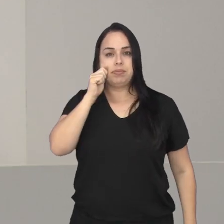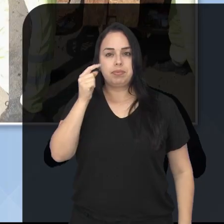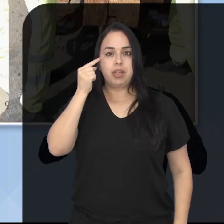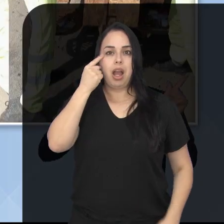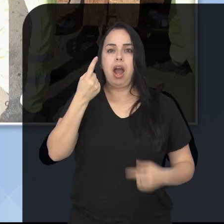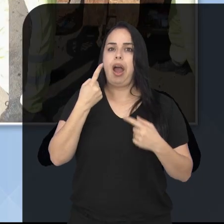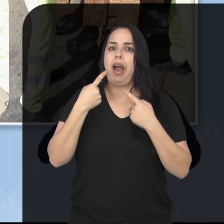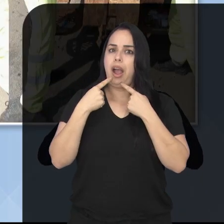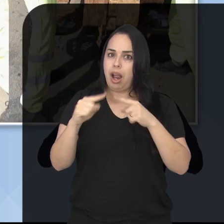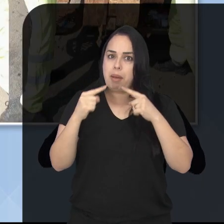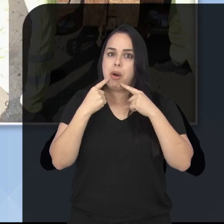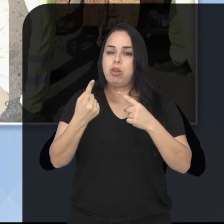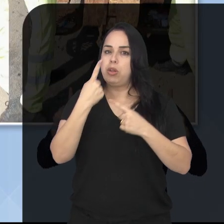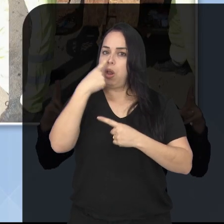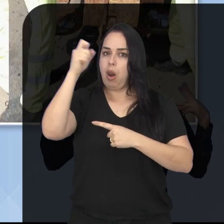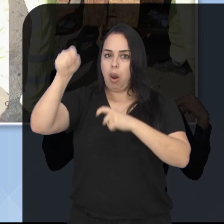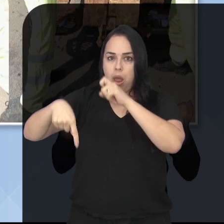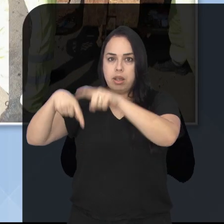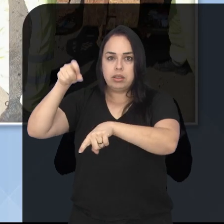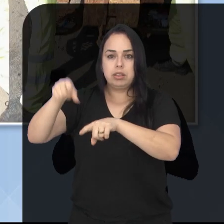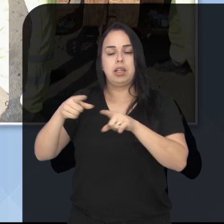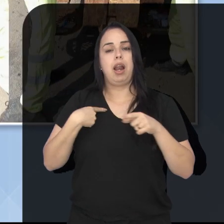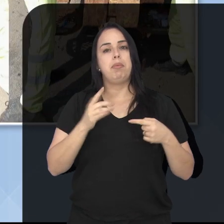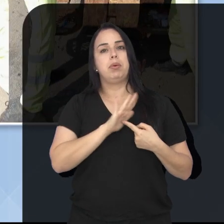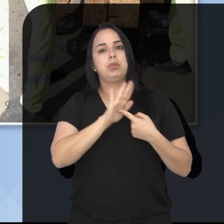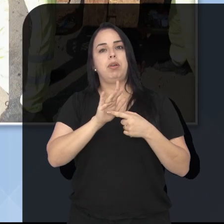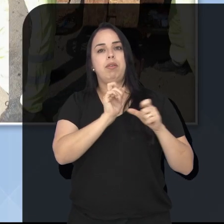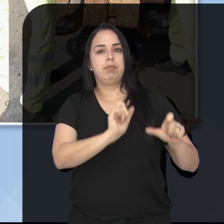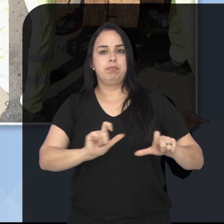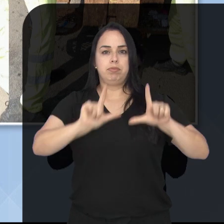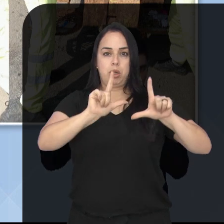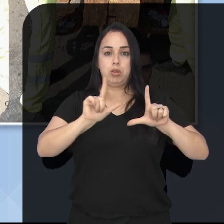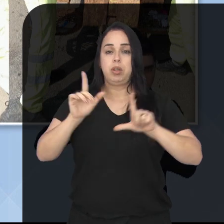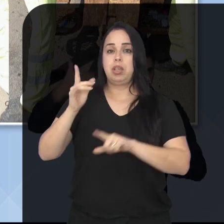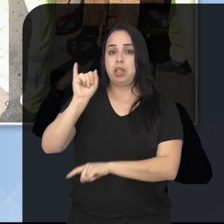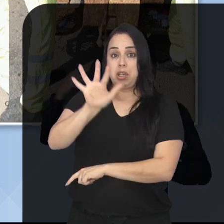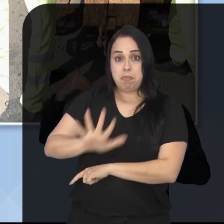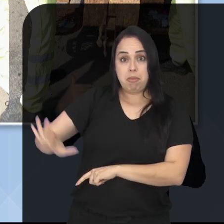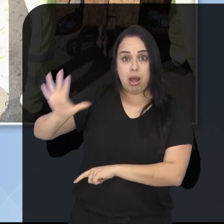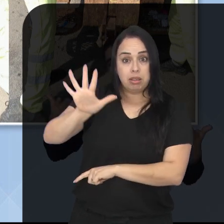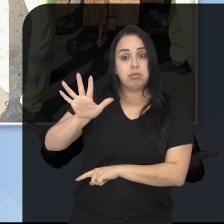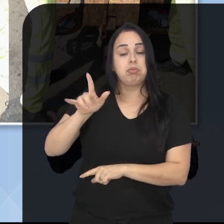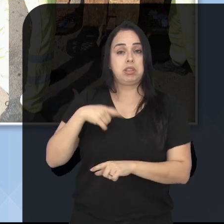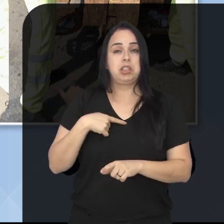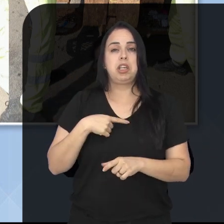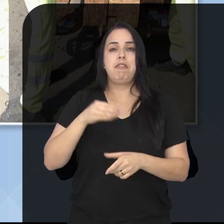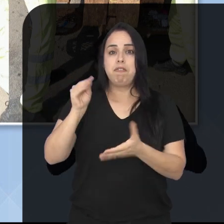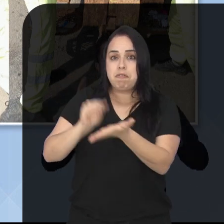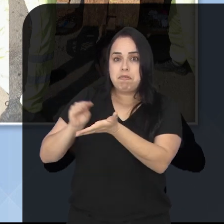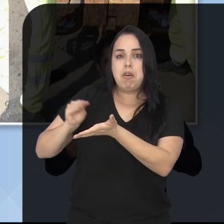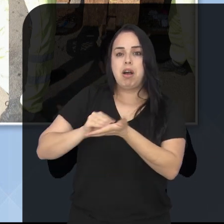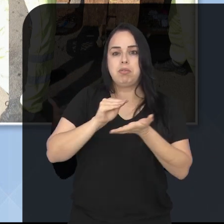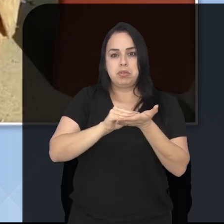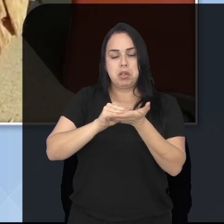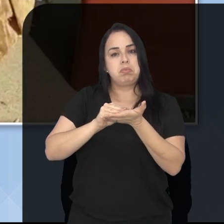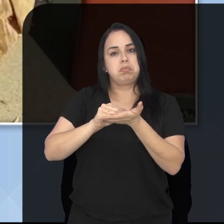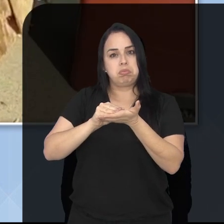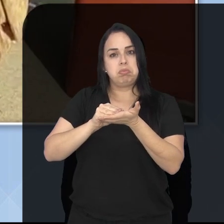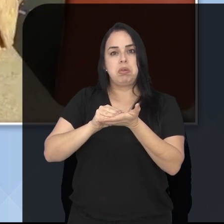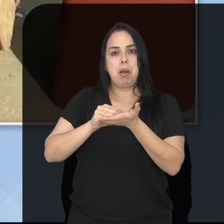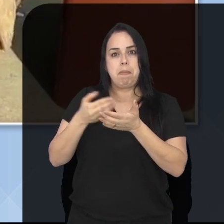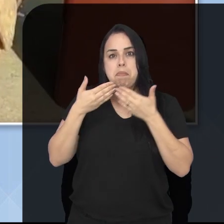o serviços da coleta de lixo em São José dos Campos em fotos e vídeos ela apontou o cenário de precarização dos trabalhadores